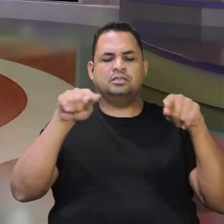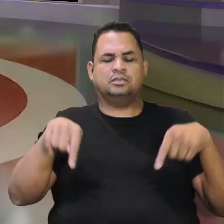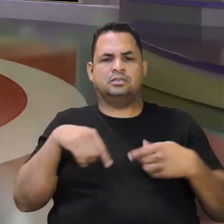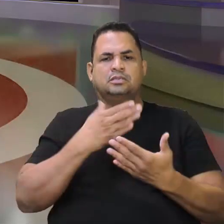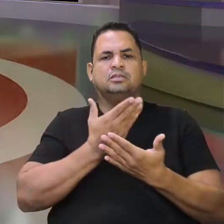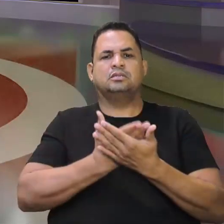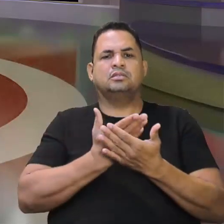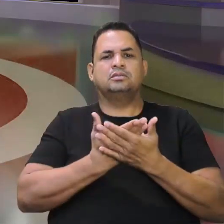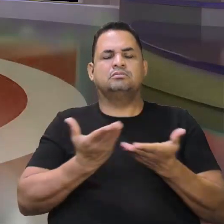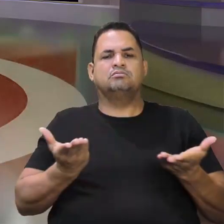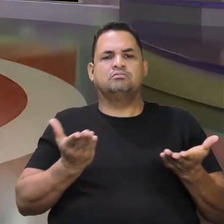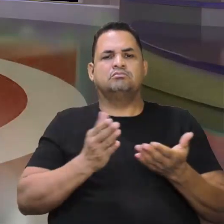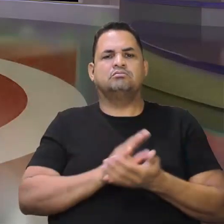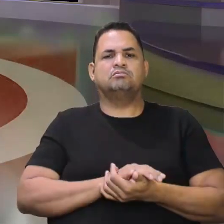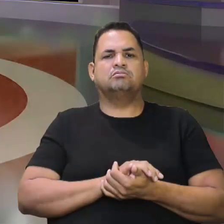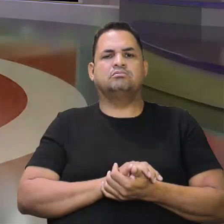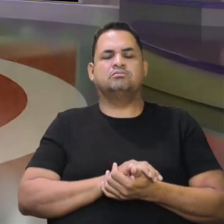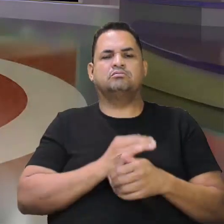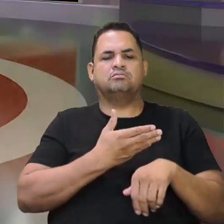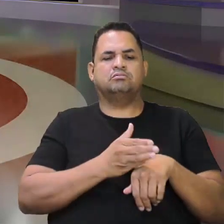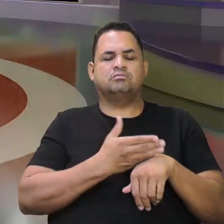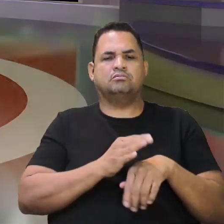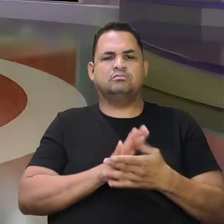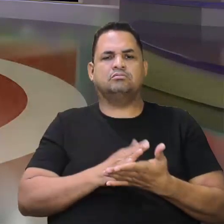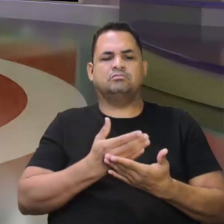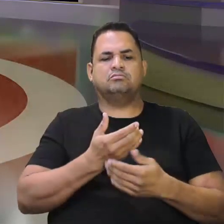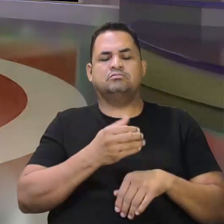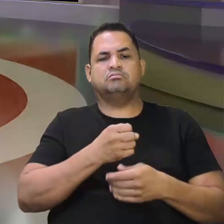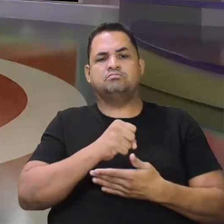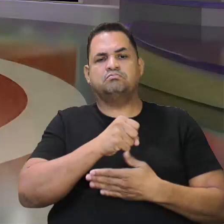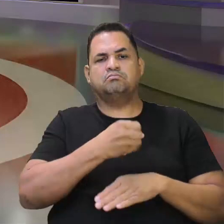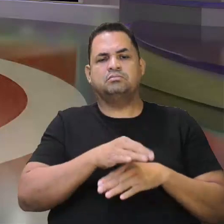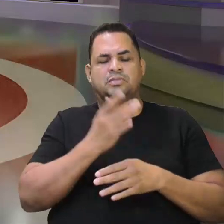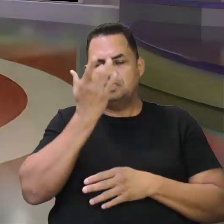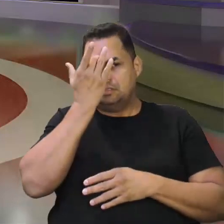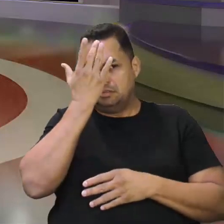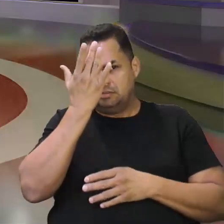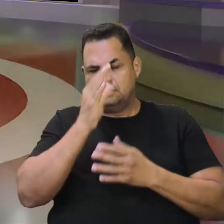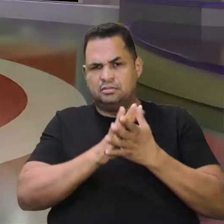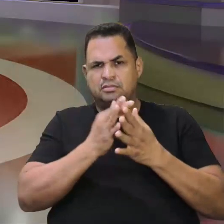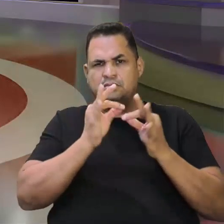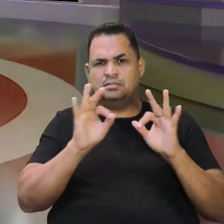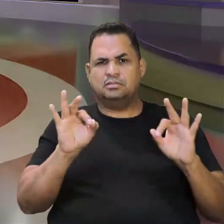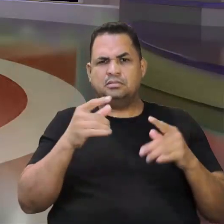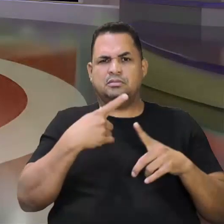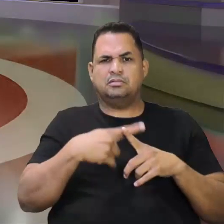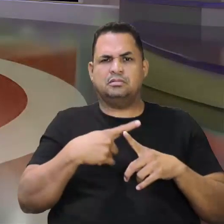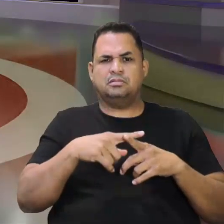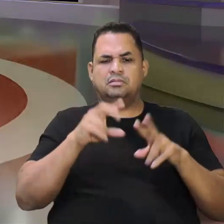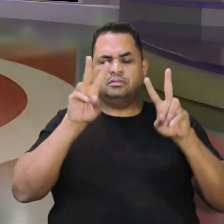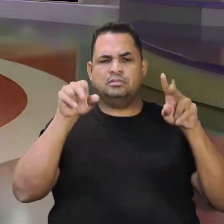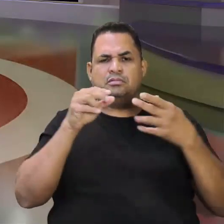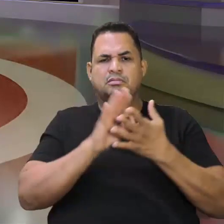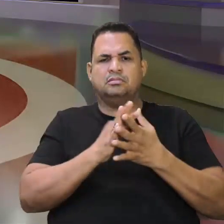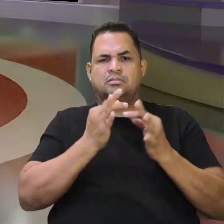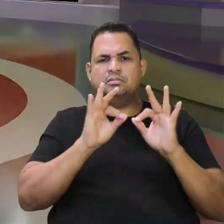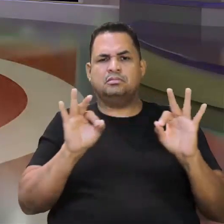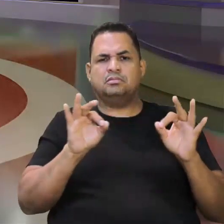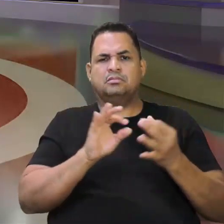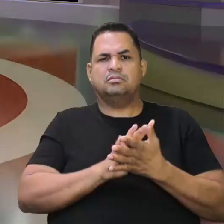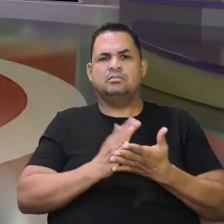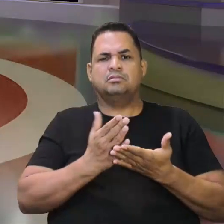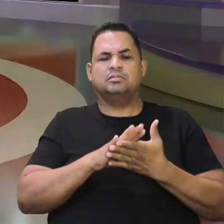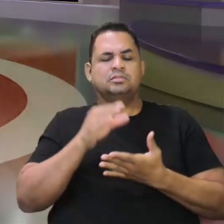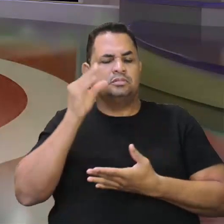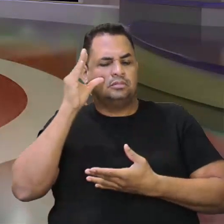atividade de sala, o momento que vocês vão colocar em prática tudo que vocês viram. Tá fácil, uma atividade bem simples, porque o assunto é simples mesmo, é só a